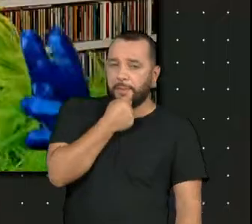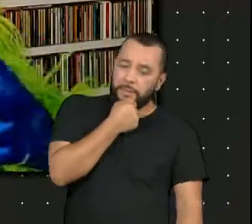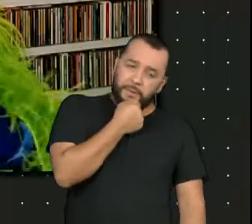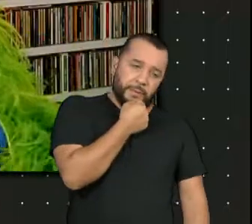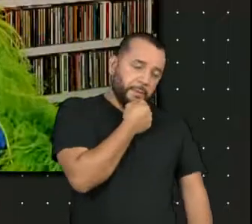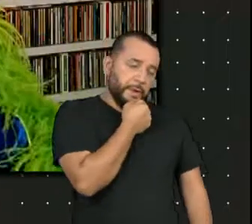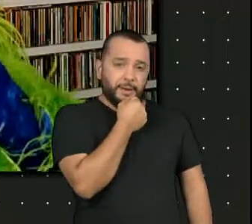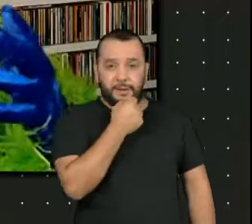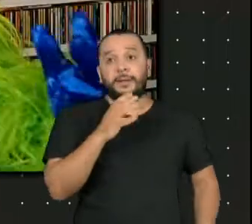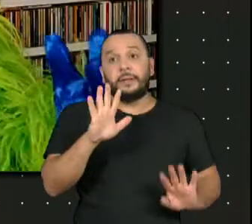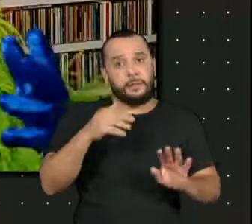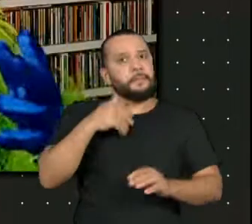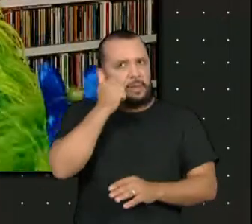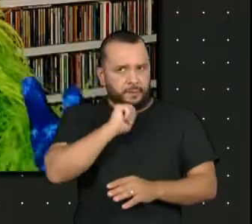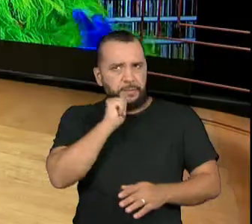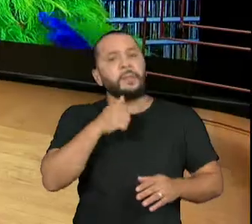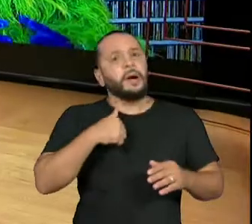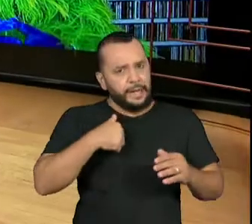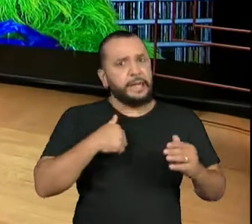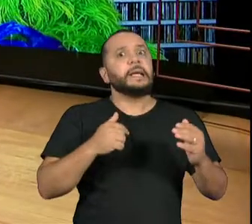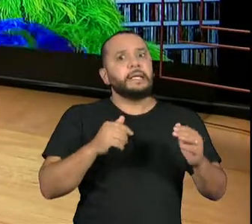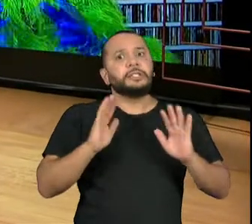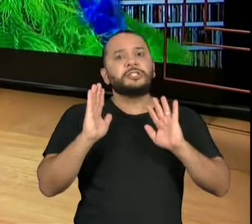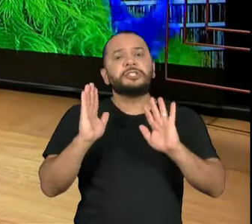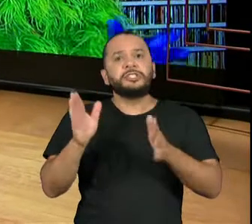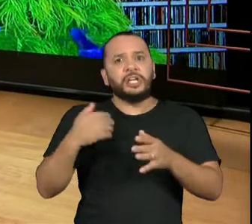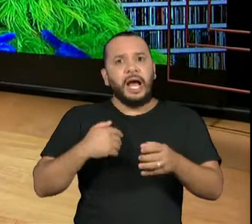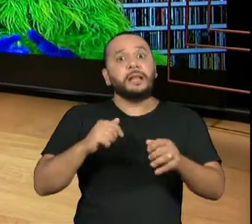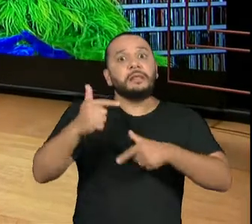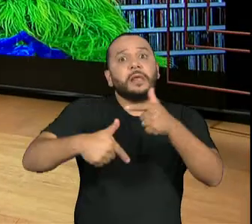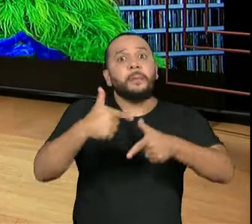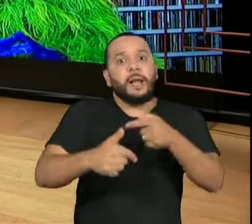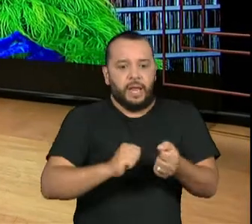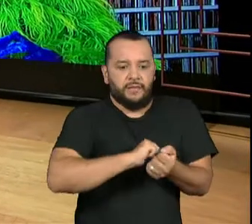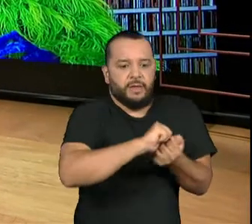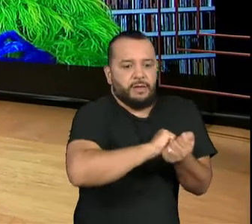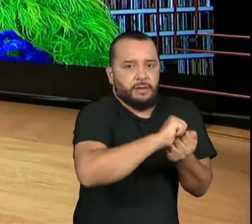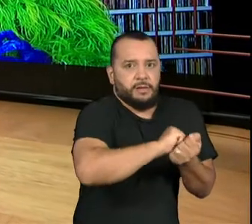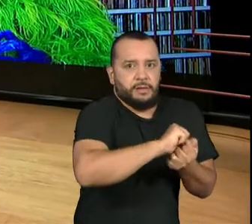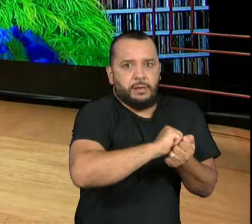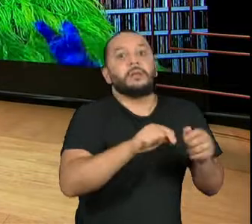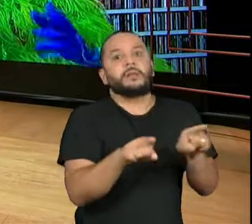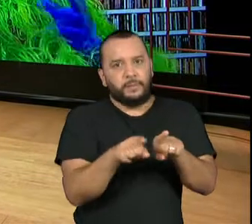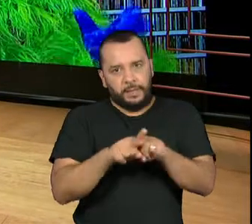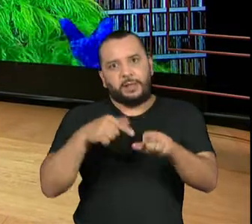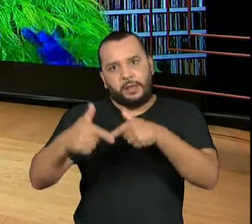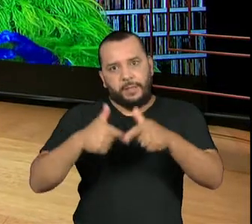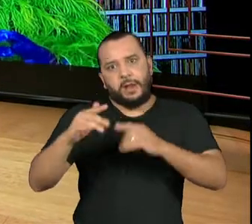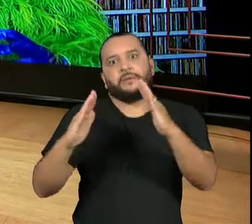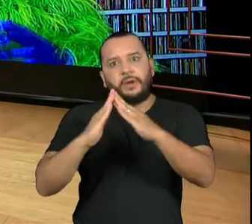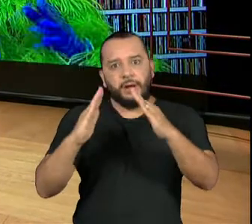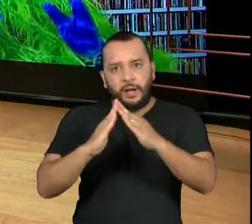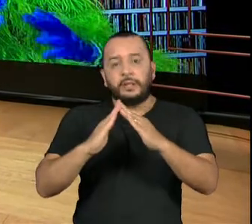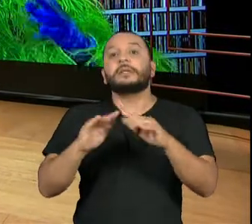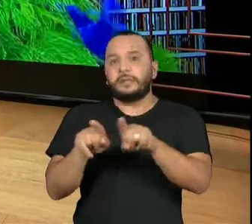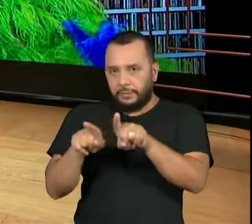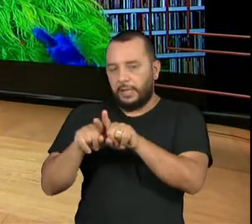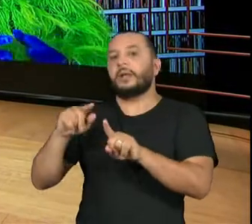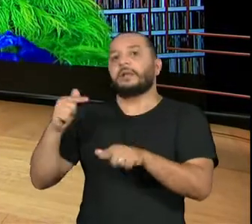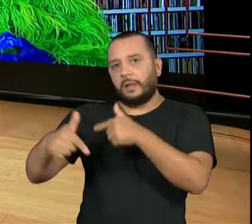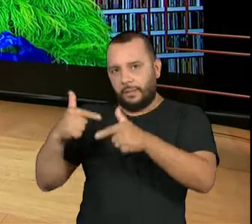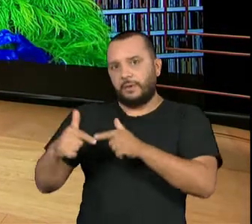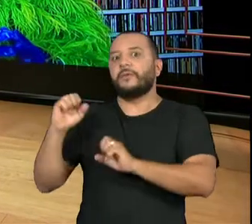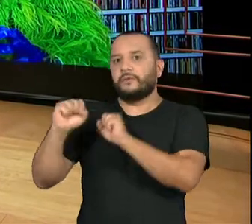a roupa para fora, dona de casa, né? Também trabalhou na fábrica, porque Cataguases é uma cidade